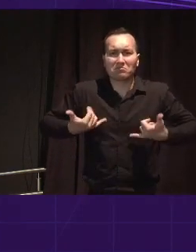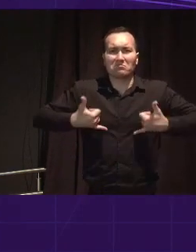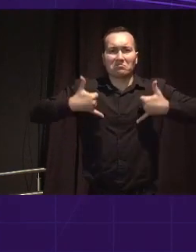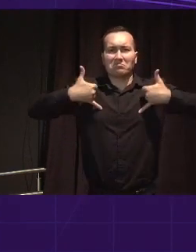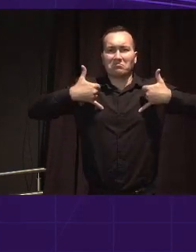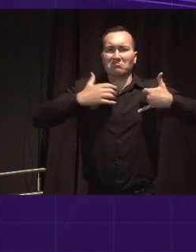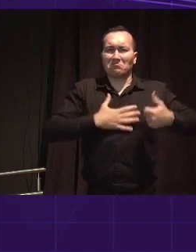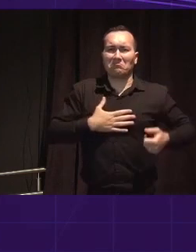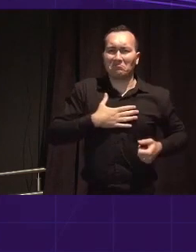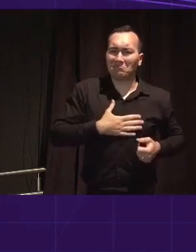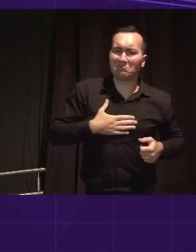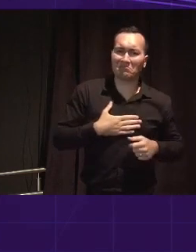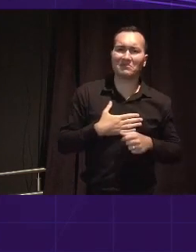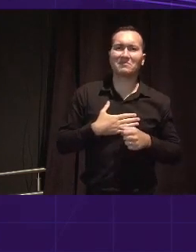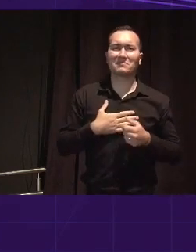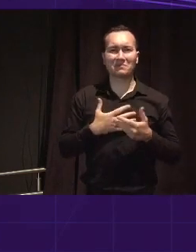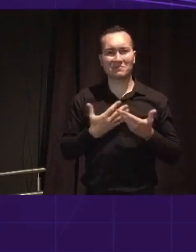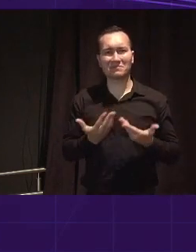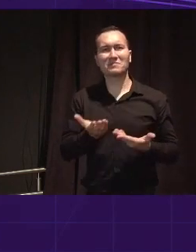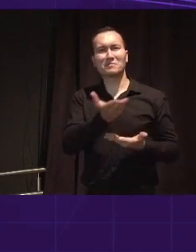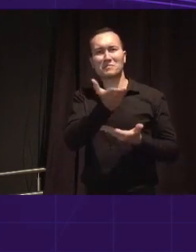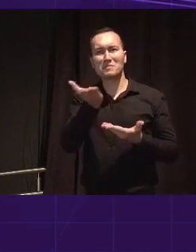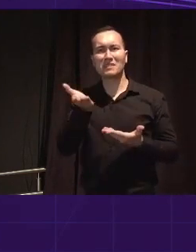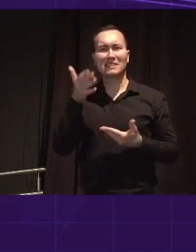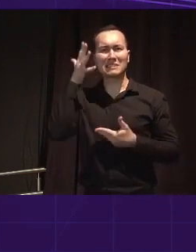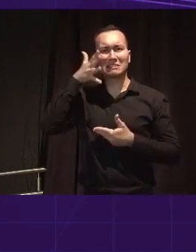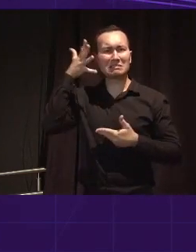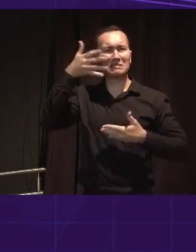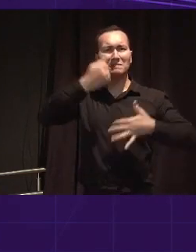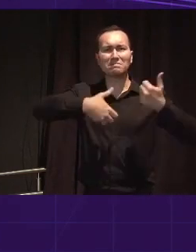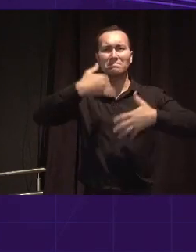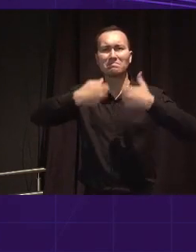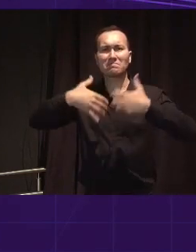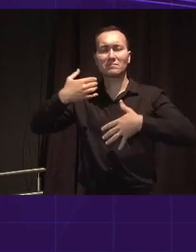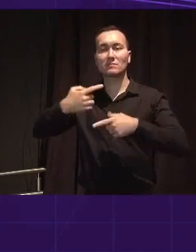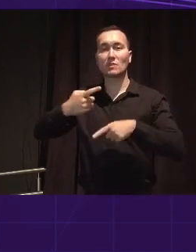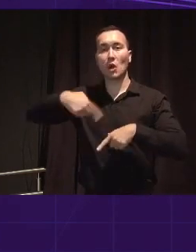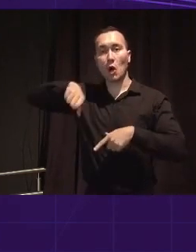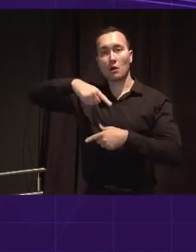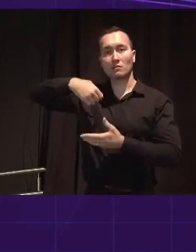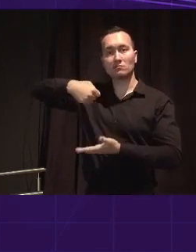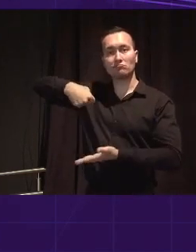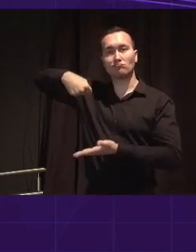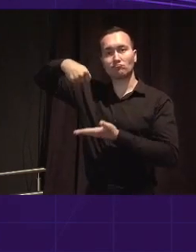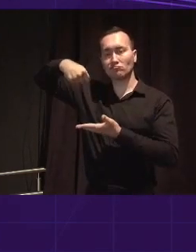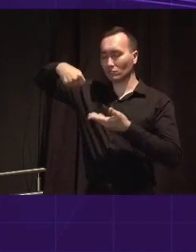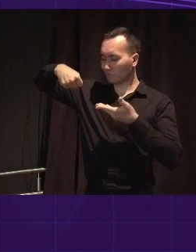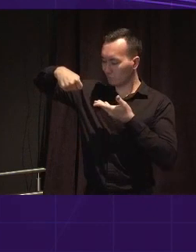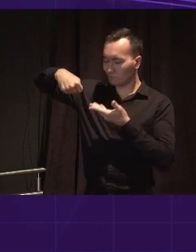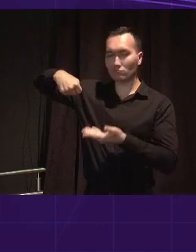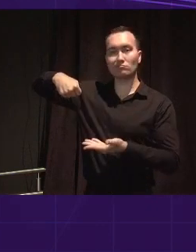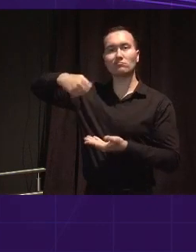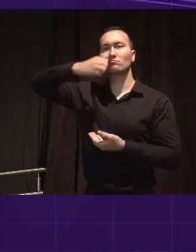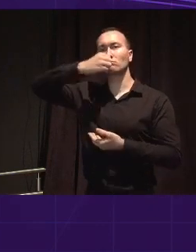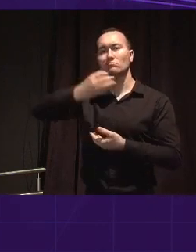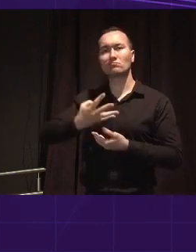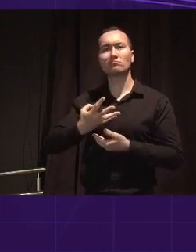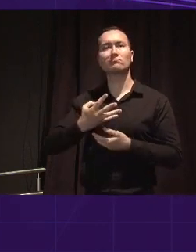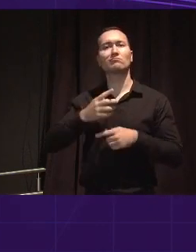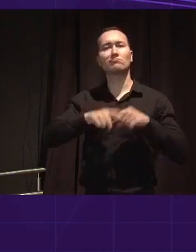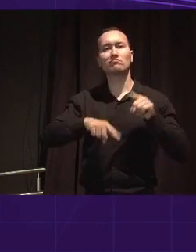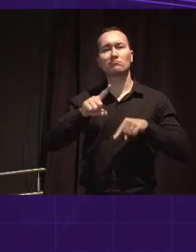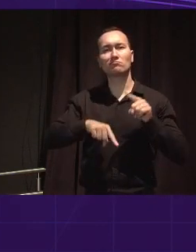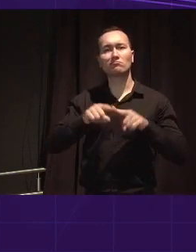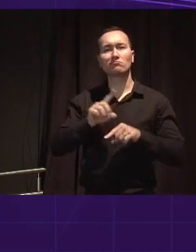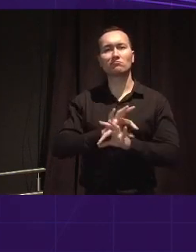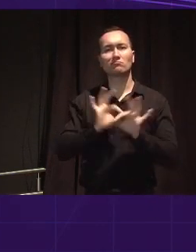orgulhosa, né, porque basicamente a gente está aqui apresentando um case e mostrando que Product Ops e Agilidade, sim, são super-heróis e que